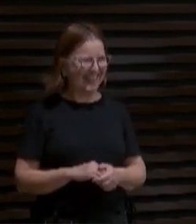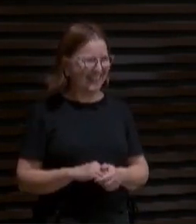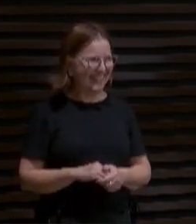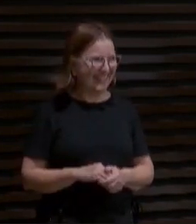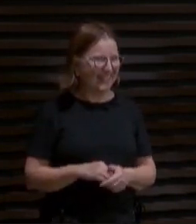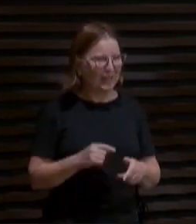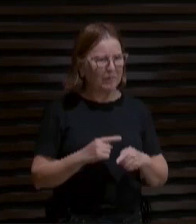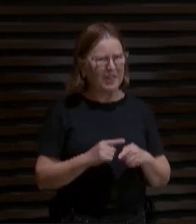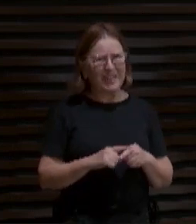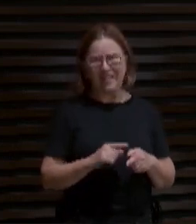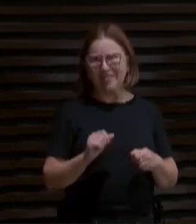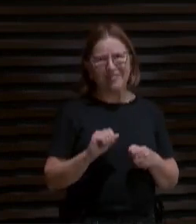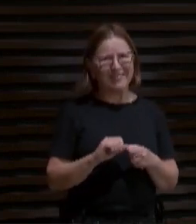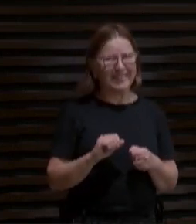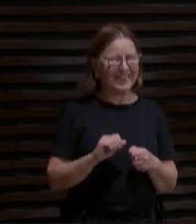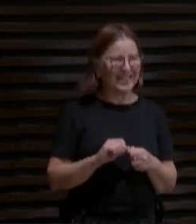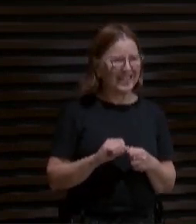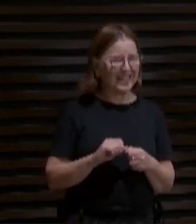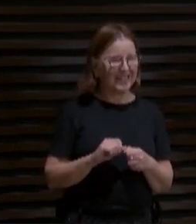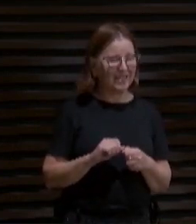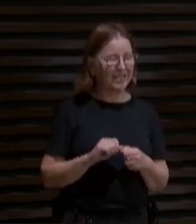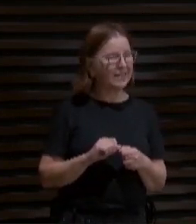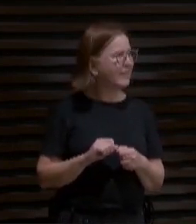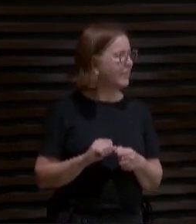Por que ele não fez